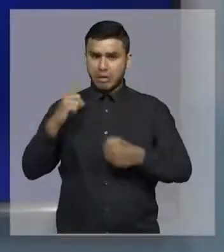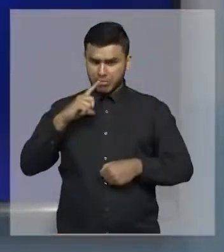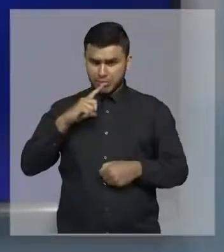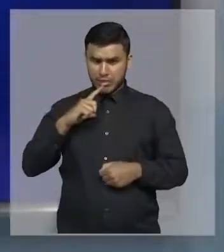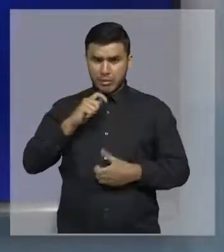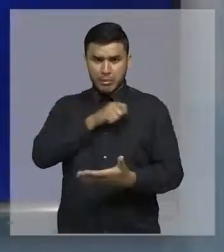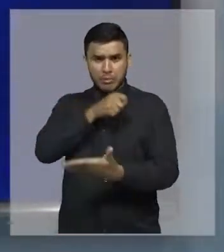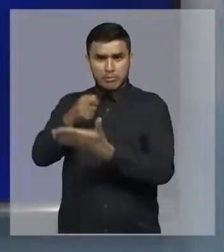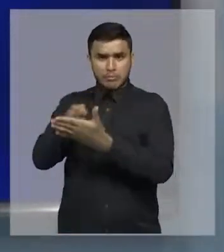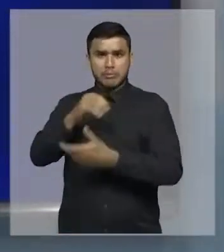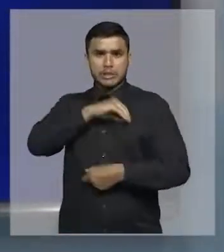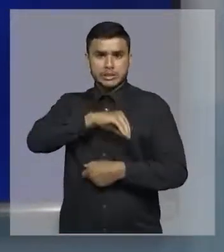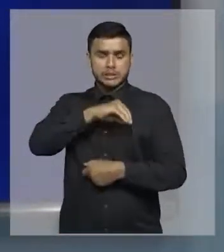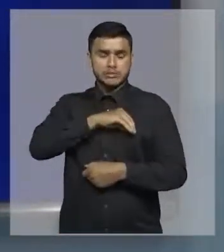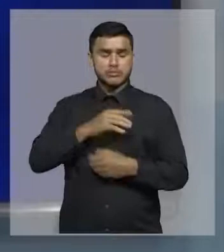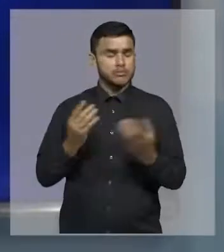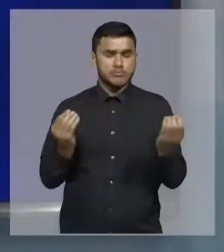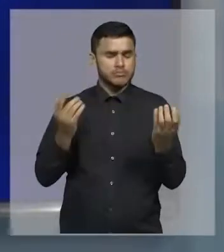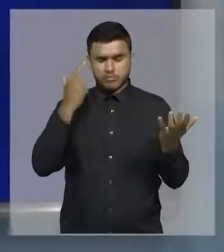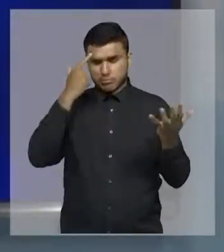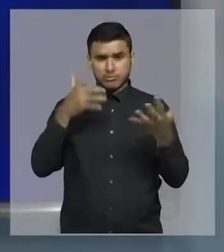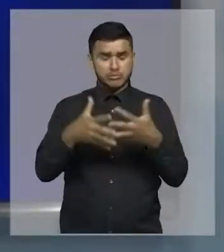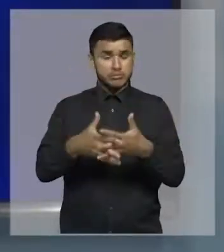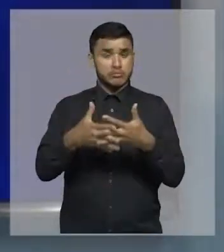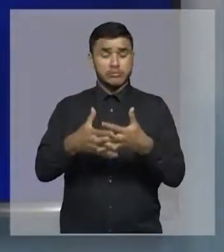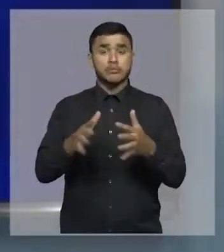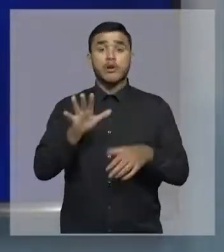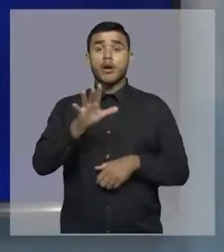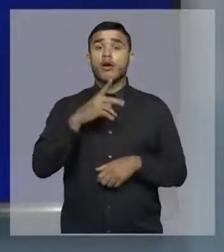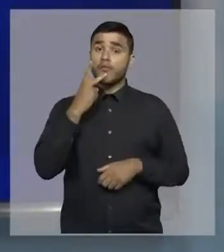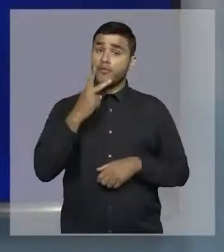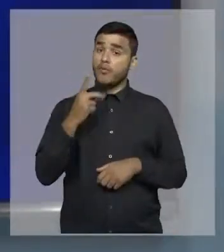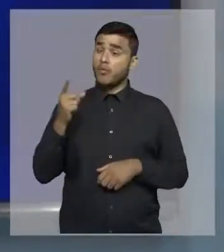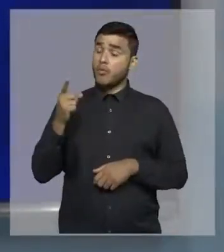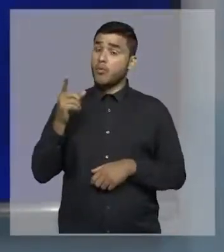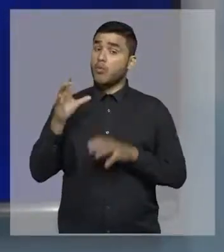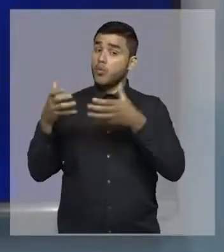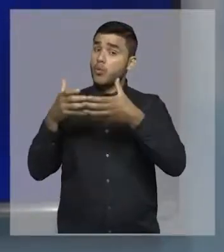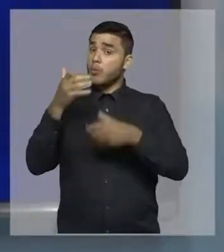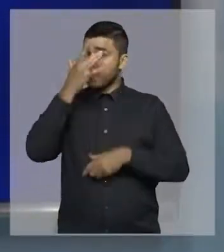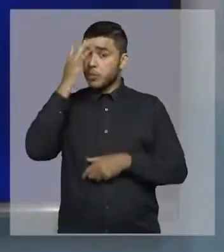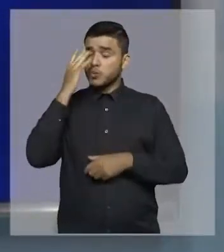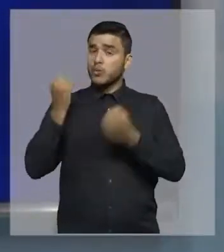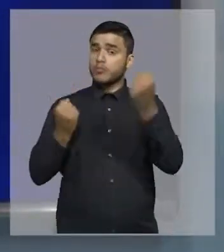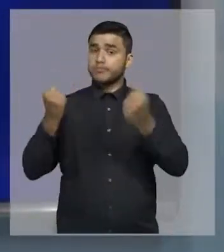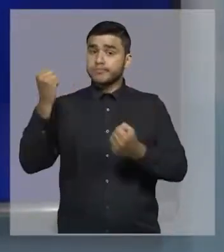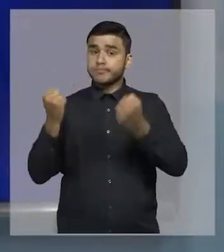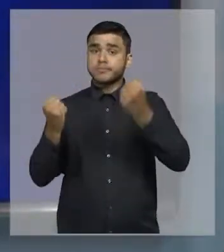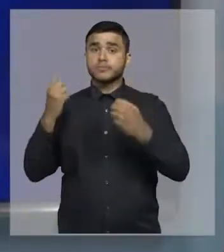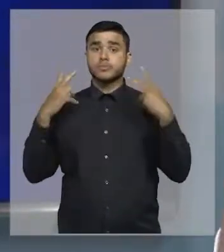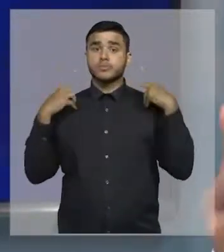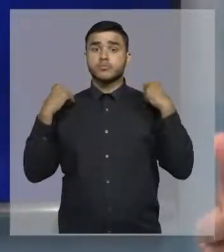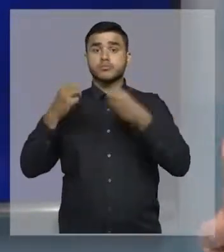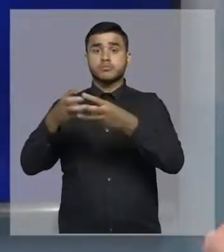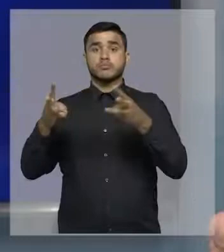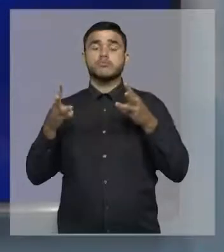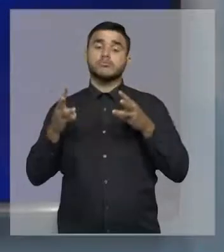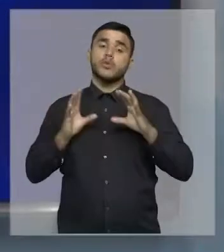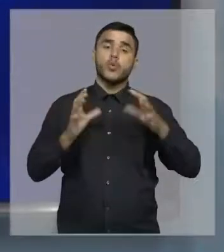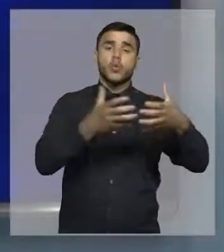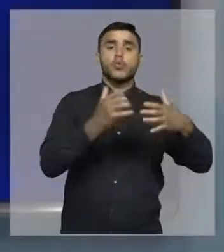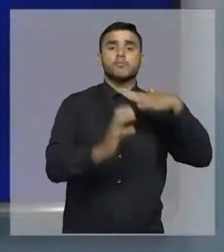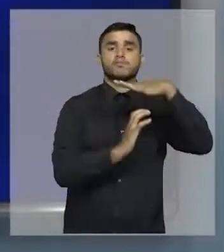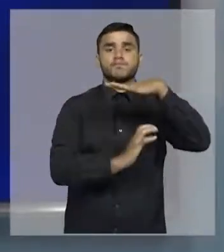Fica claro que aí houve um combinemos entre os caminhoneiros e, sobretudo, as grandes transportadoras